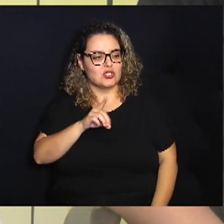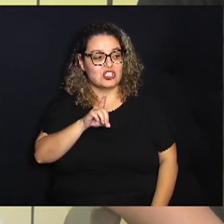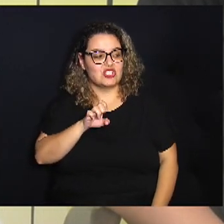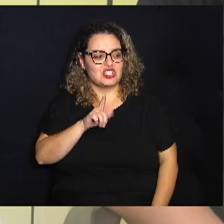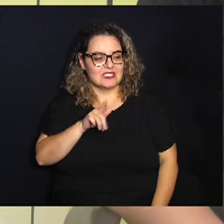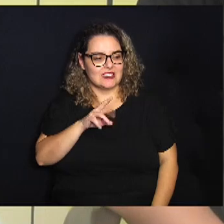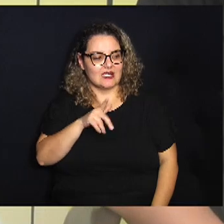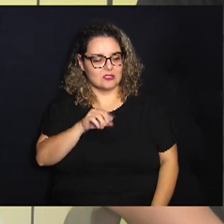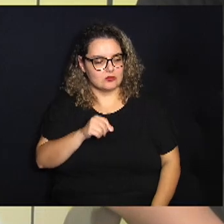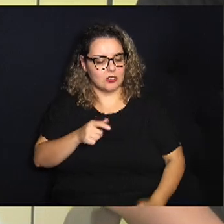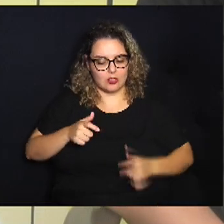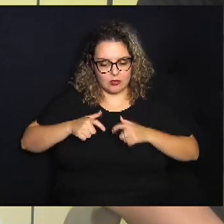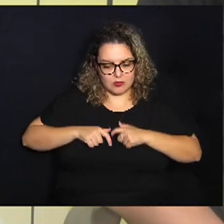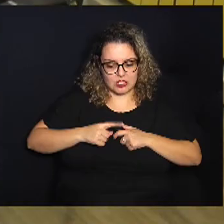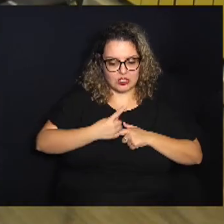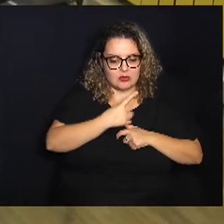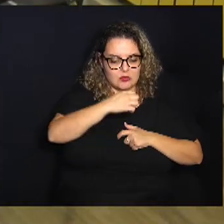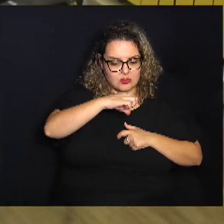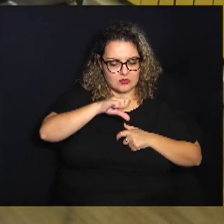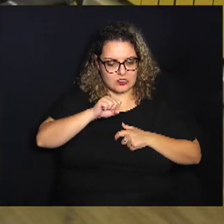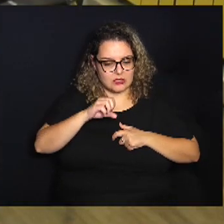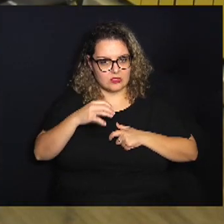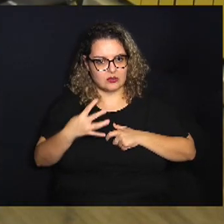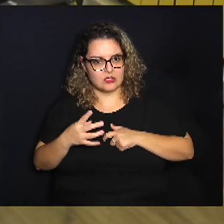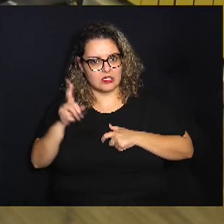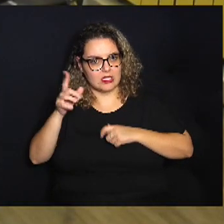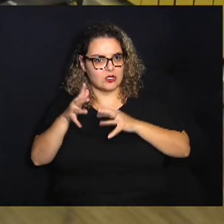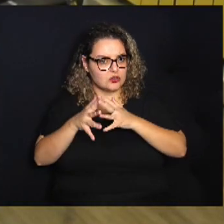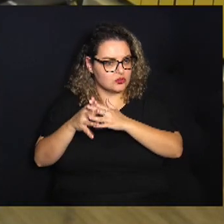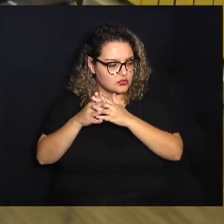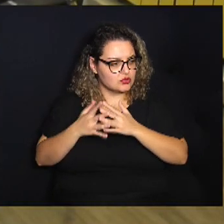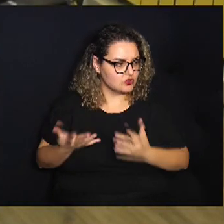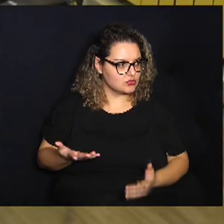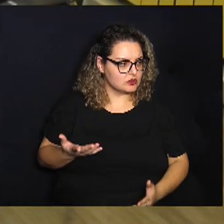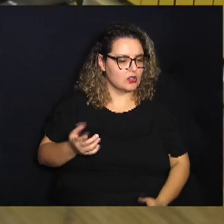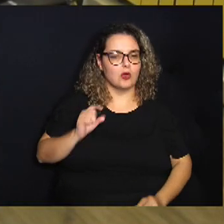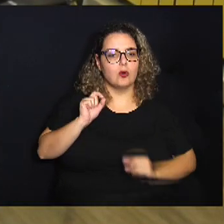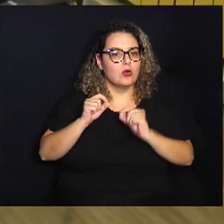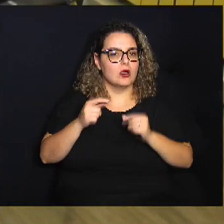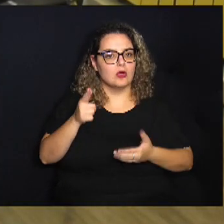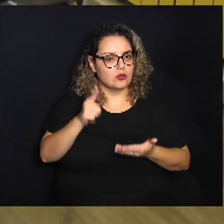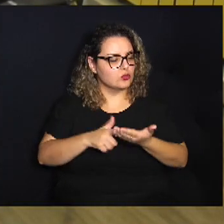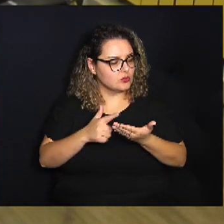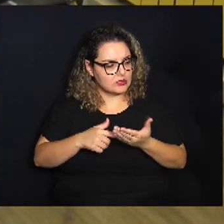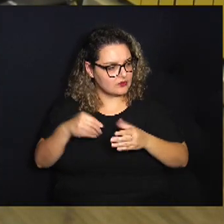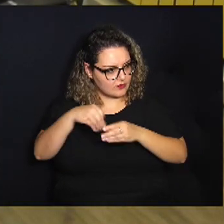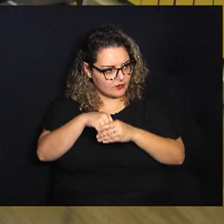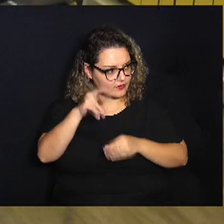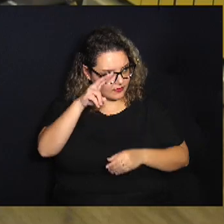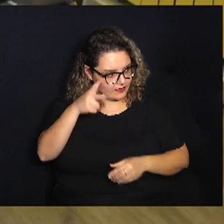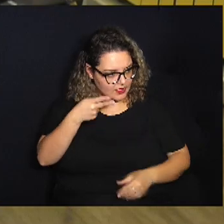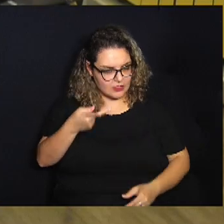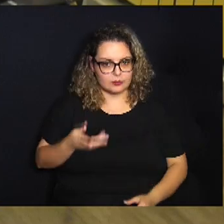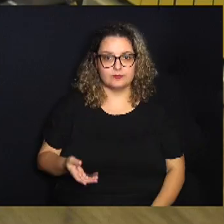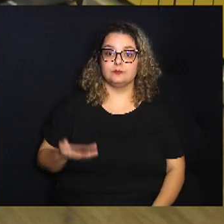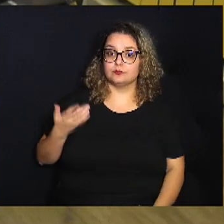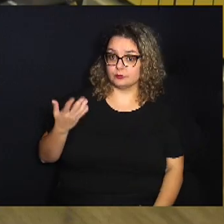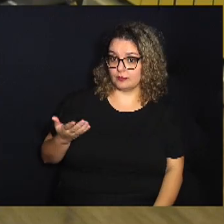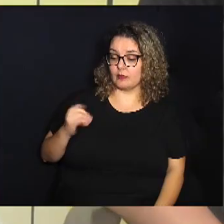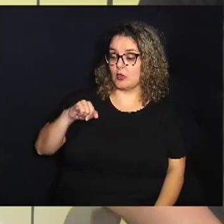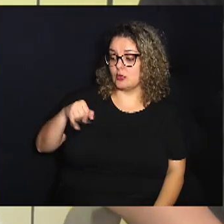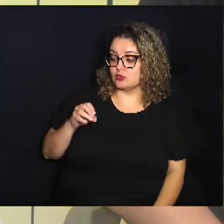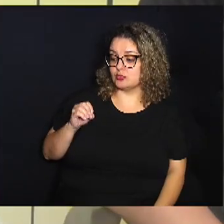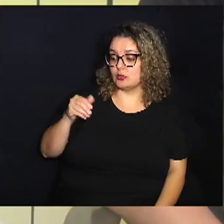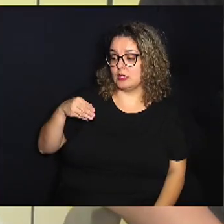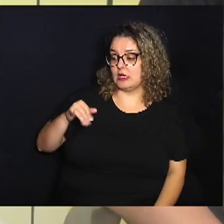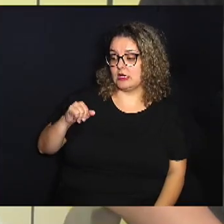foi medalhista em 84 em Los Angeles, em 88 em Seul. O que esse livro traz para o pessoal que está em casa? Então, no caso do Joaquim, ele é um